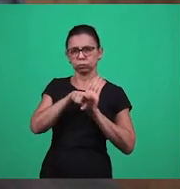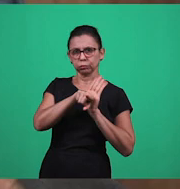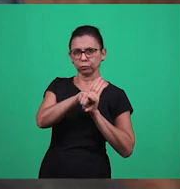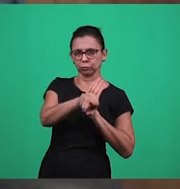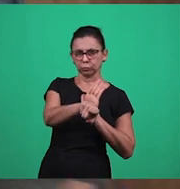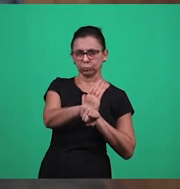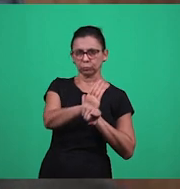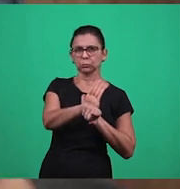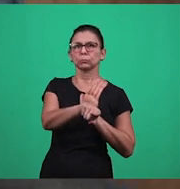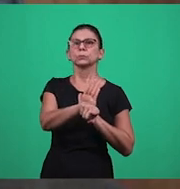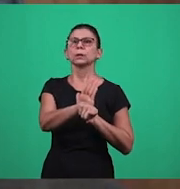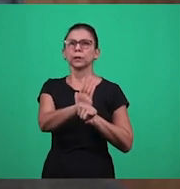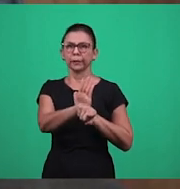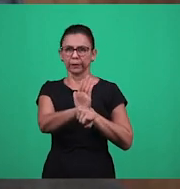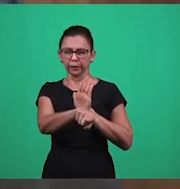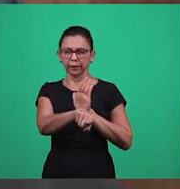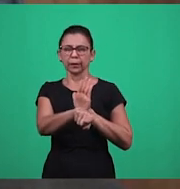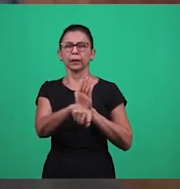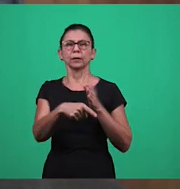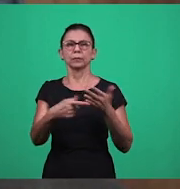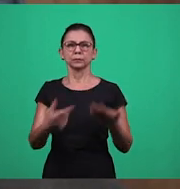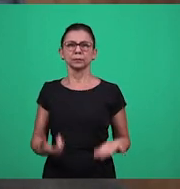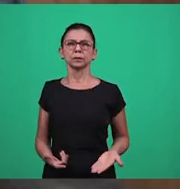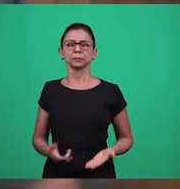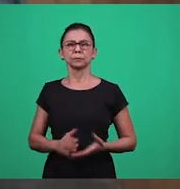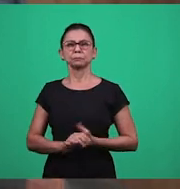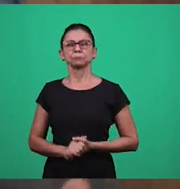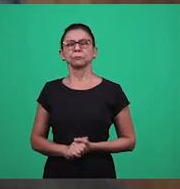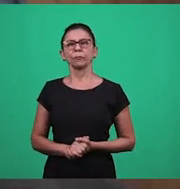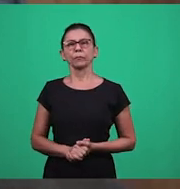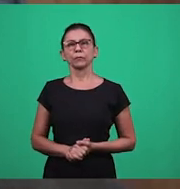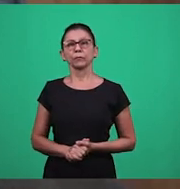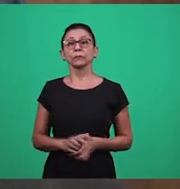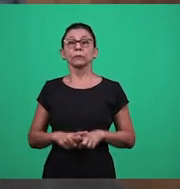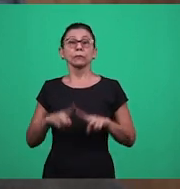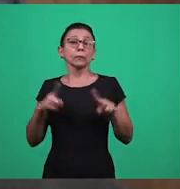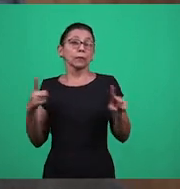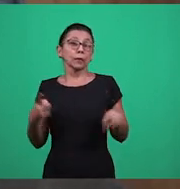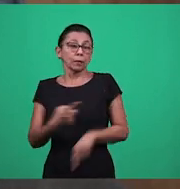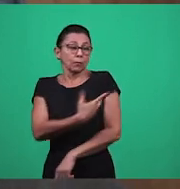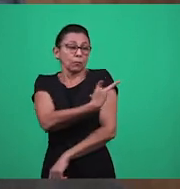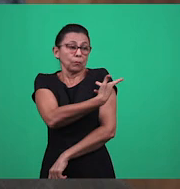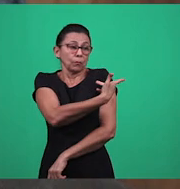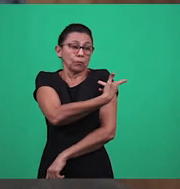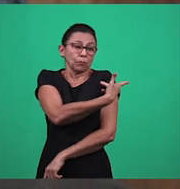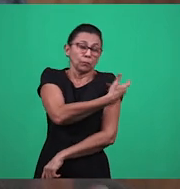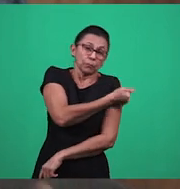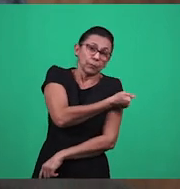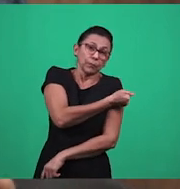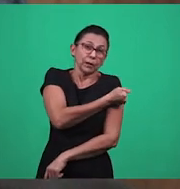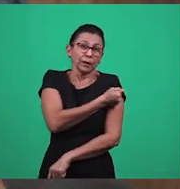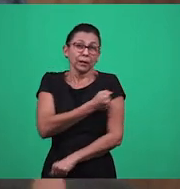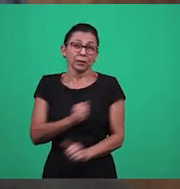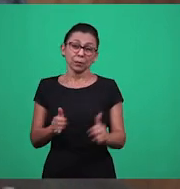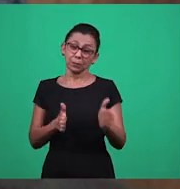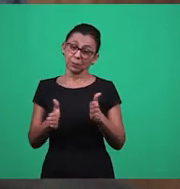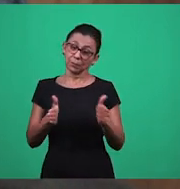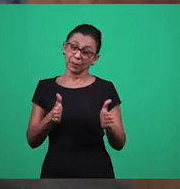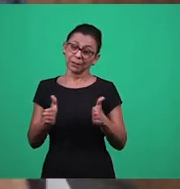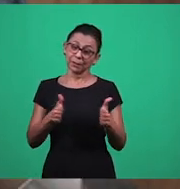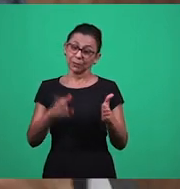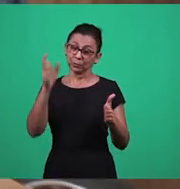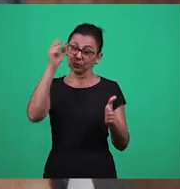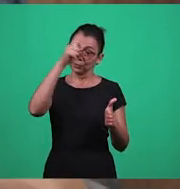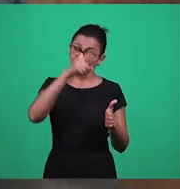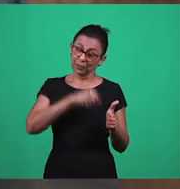permanente e fazer um efeito de imunização de rebanho, como a gente chama, Mas a vacina ela ainda leva um certo tempo,